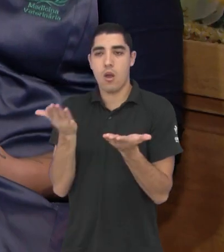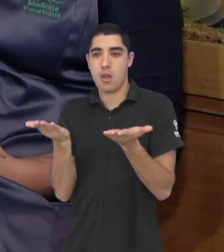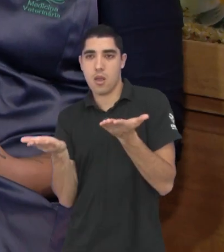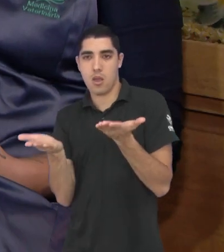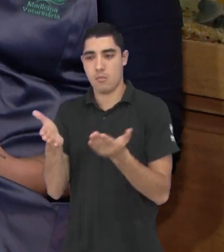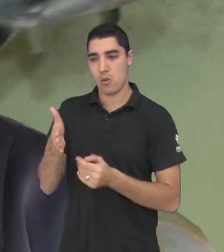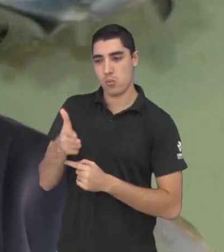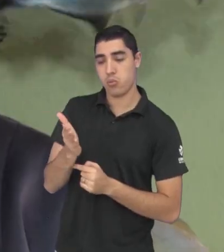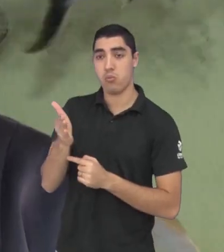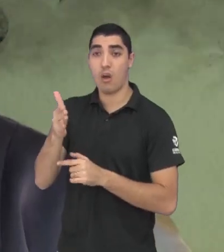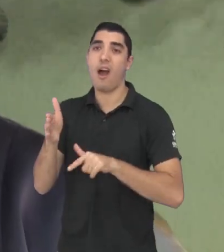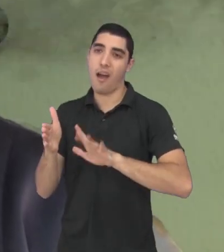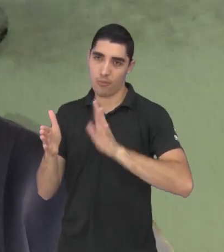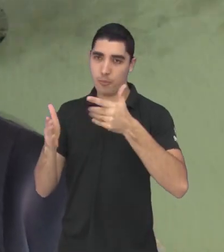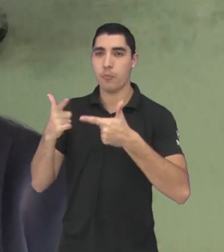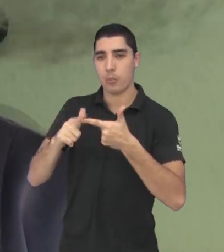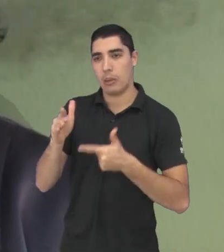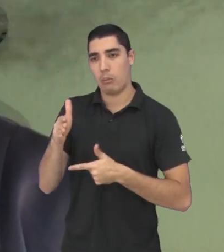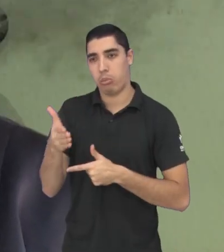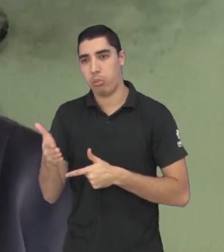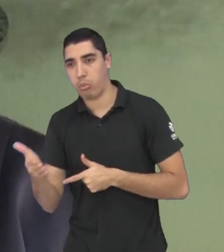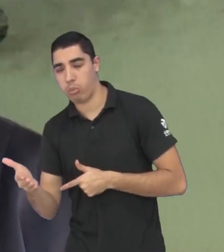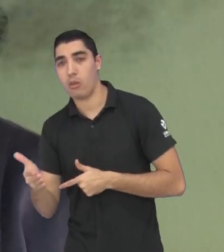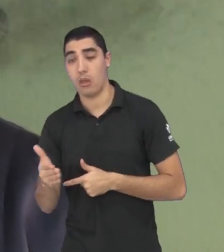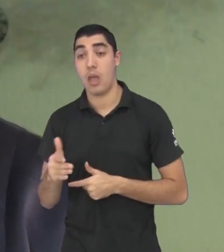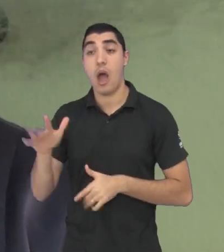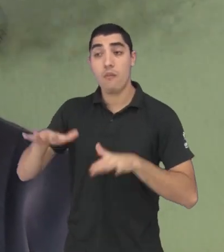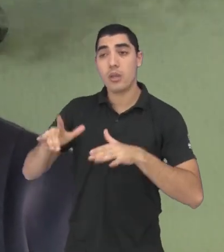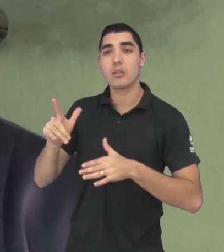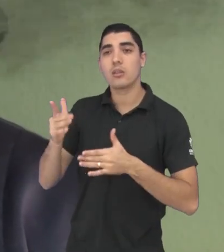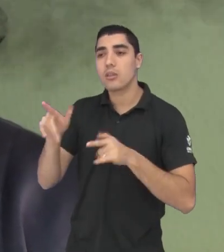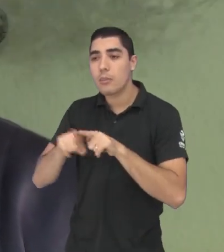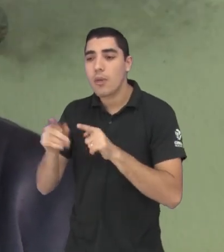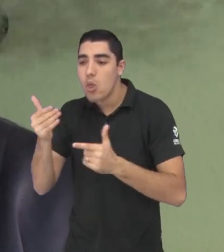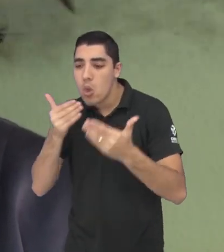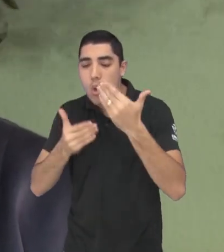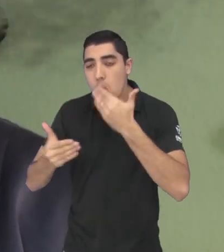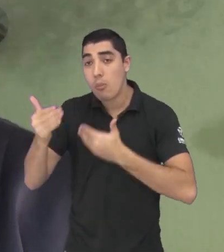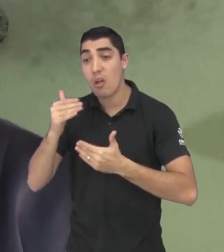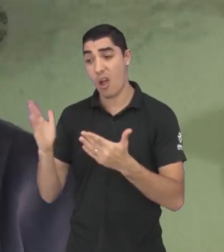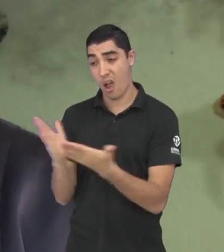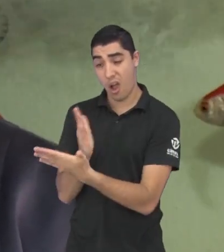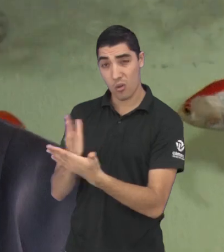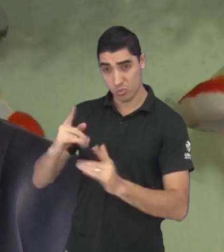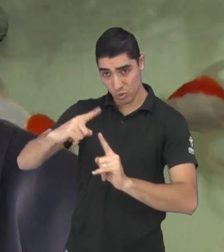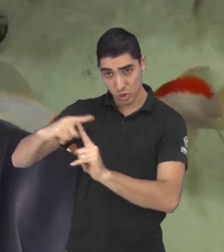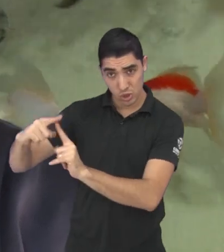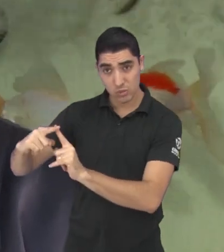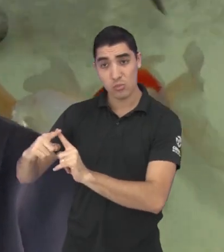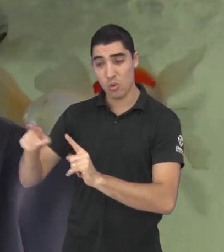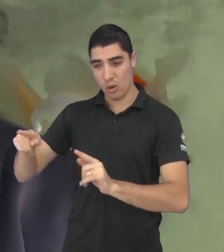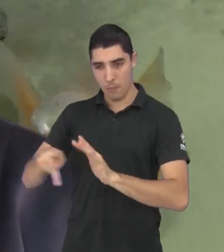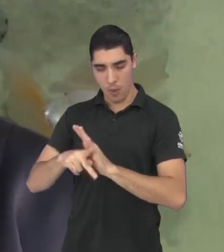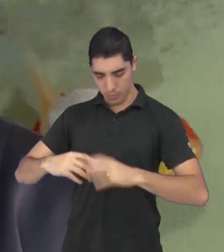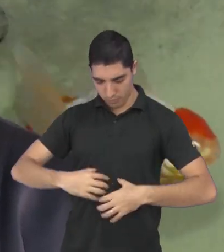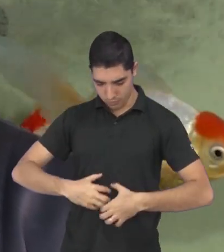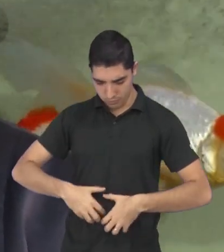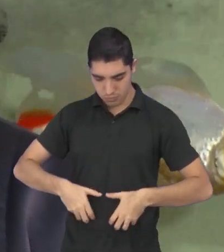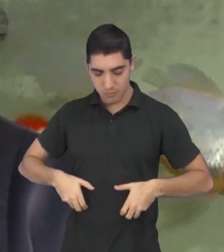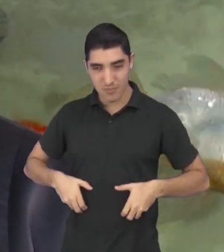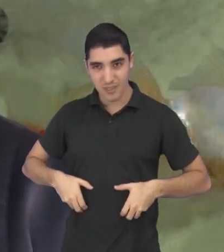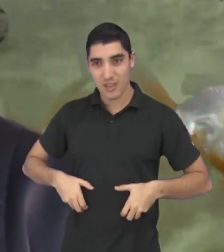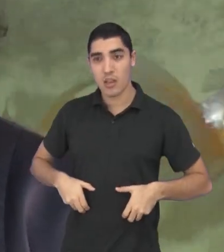animal. Tem muitos problemas de digestão, porque algumas espécies não têm o